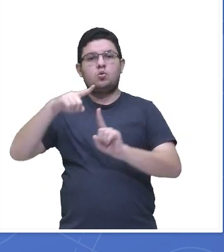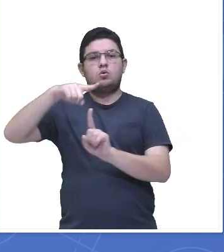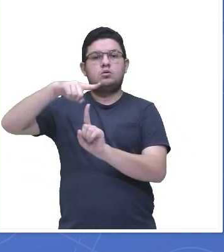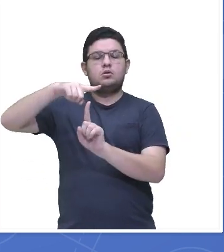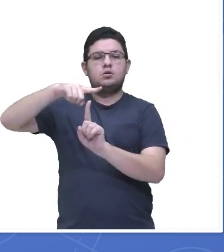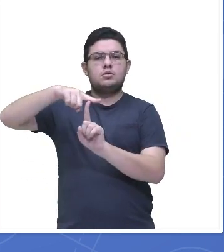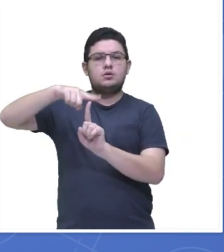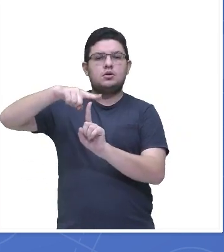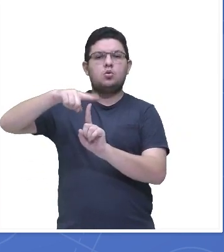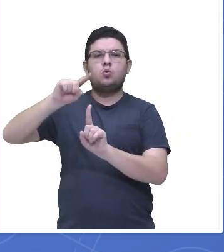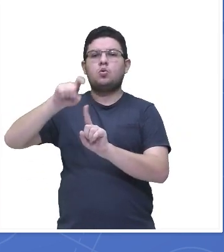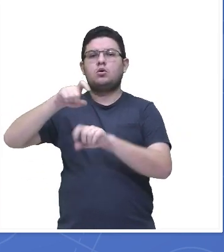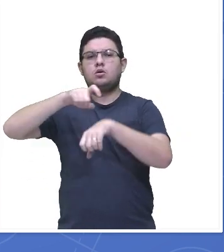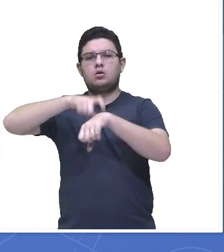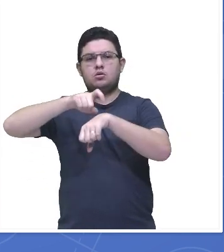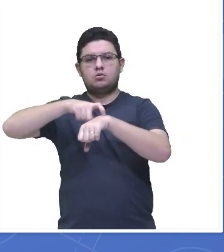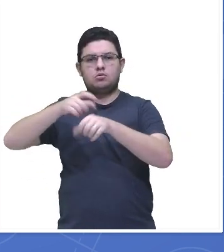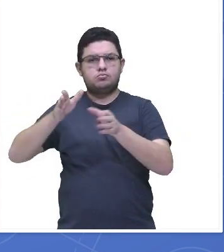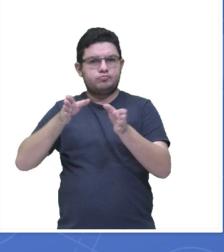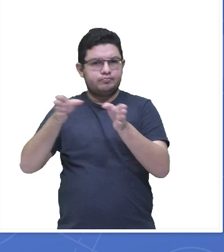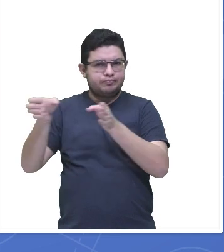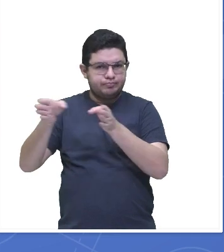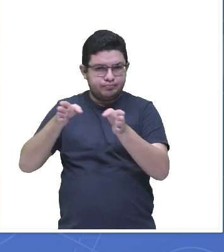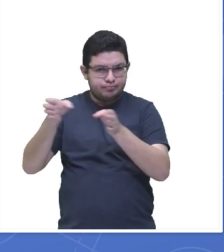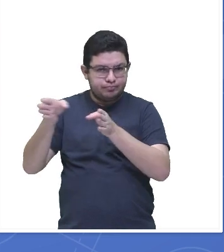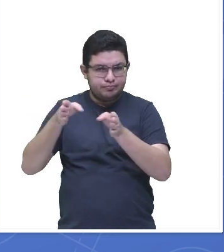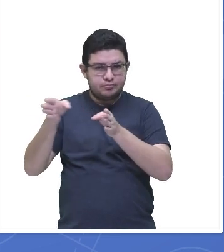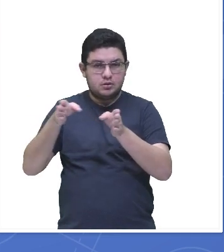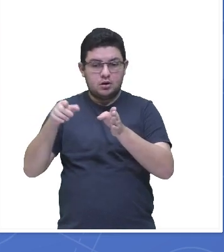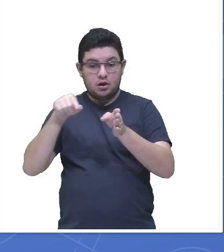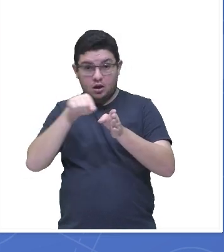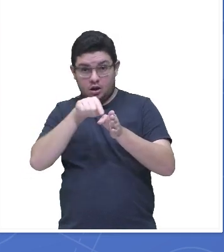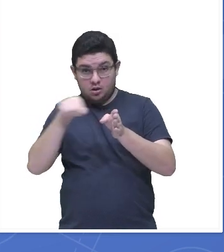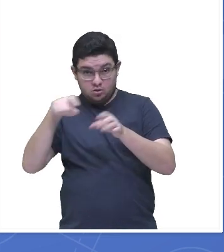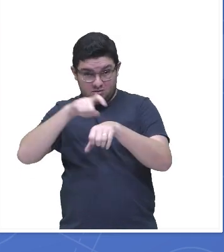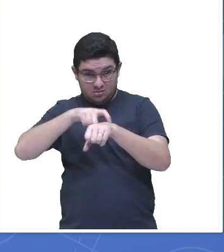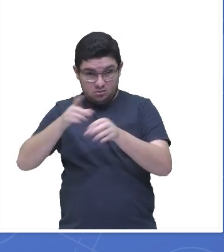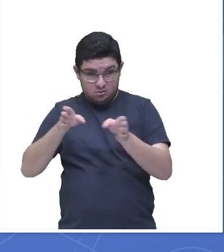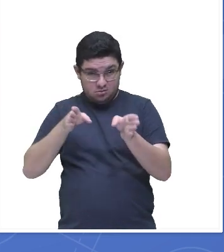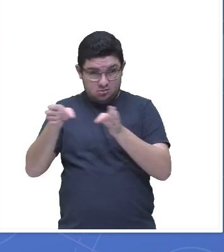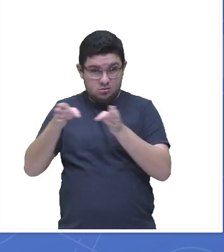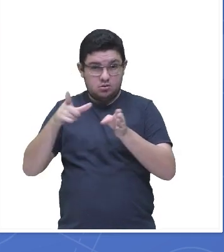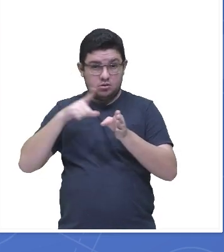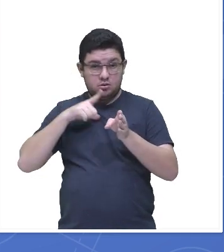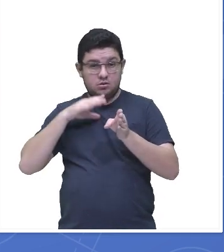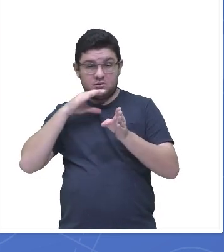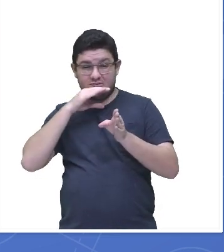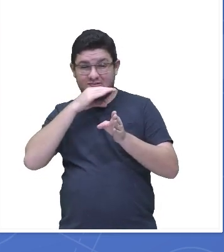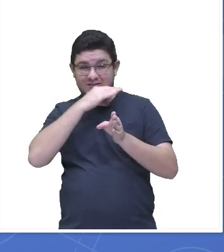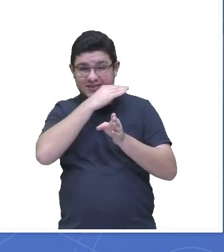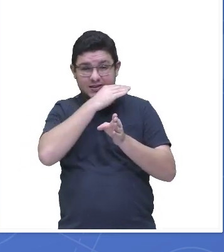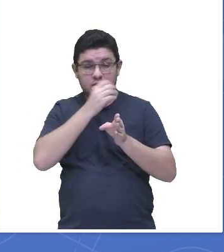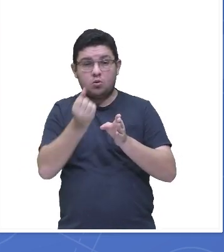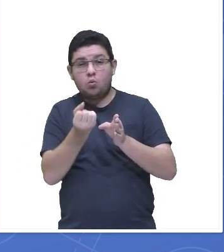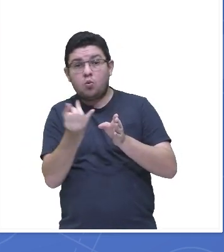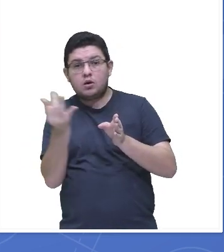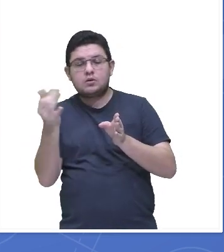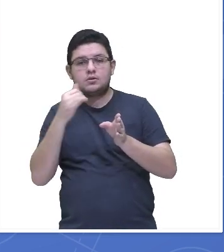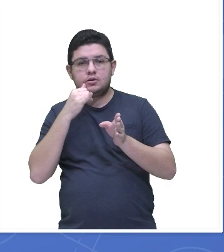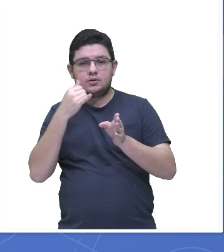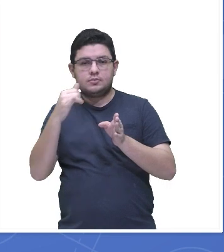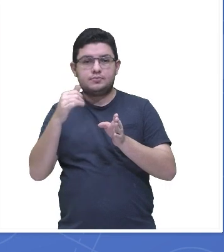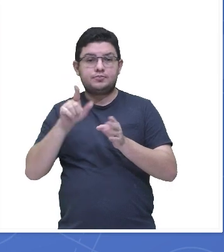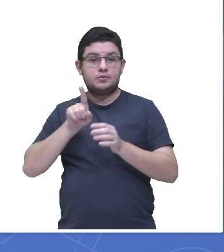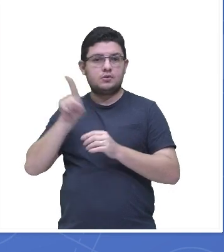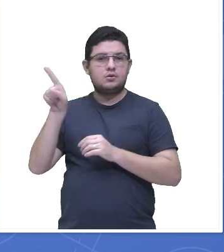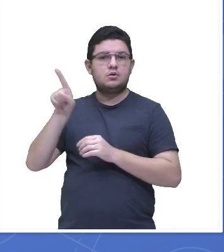é a quantidade de calor que atravessa um corpo por unidade de tempo. Essa equação aí foi definida pelo físico e